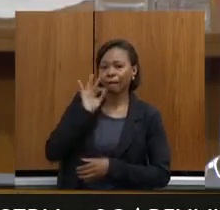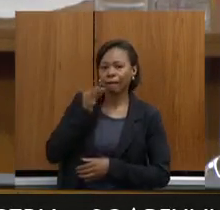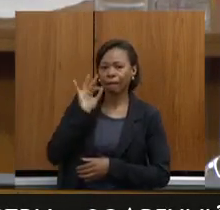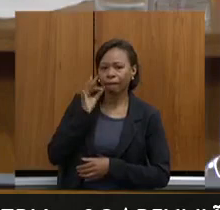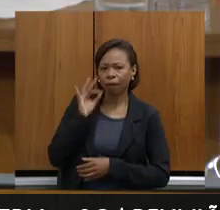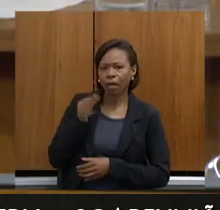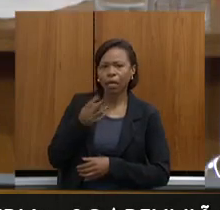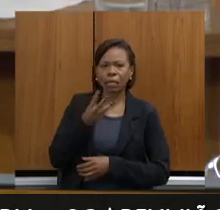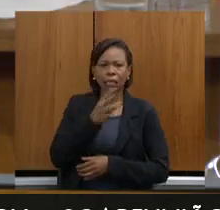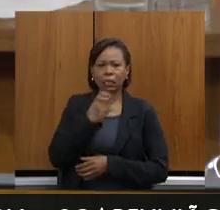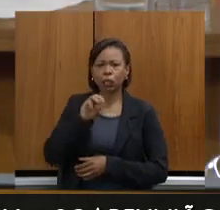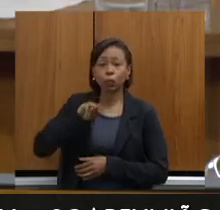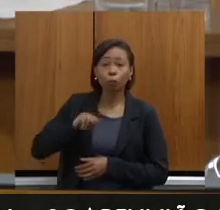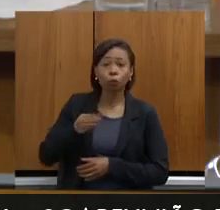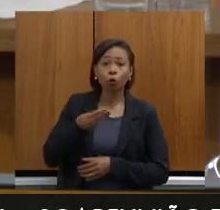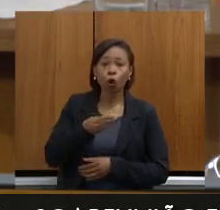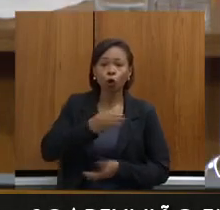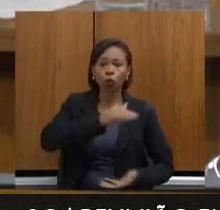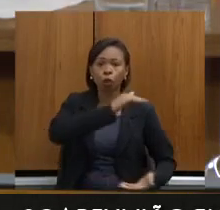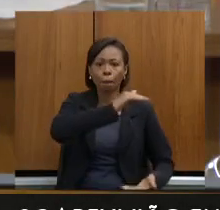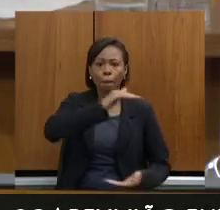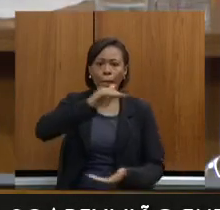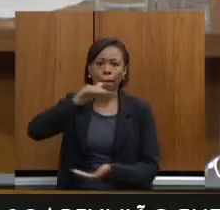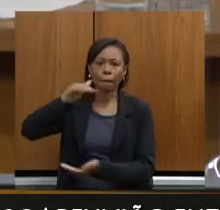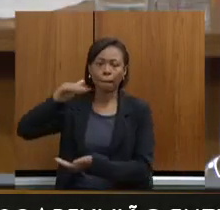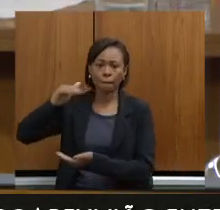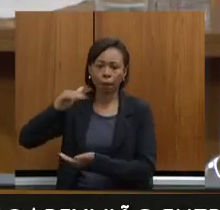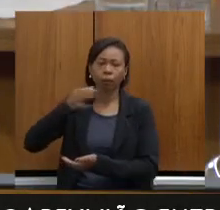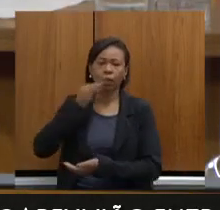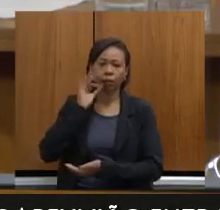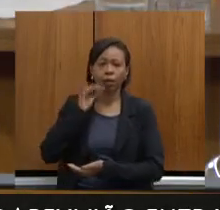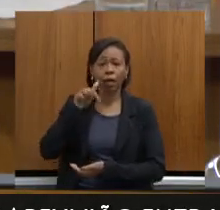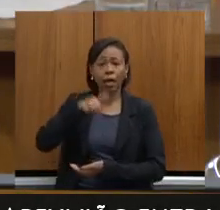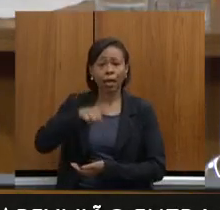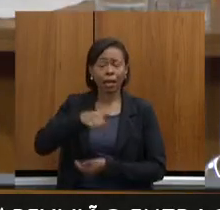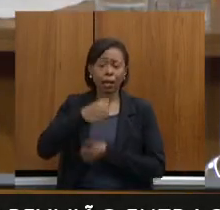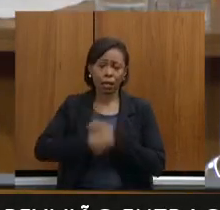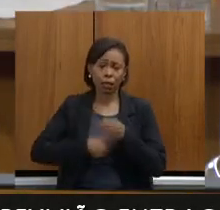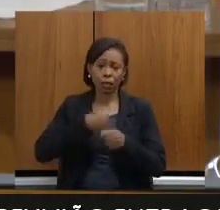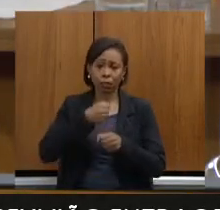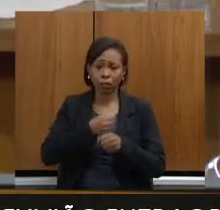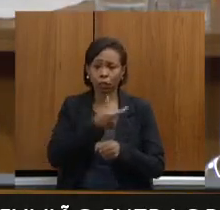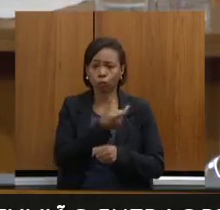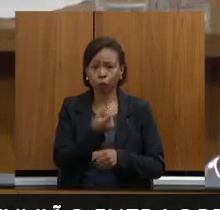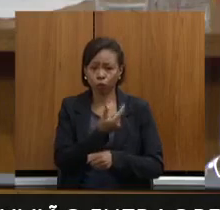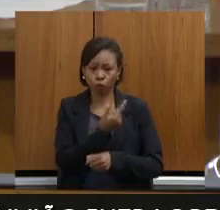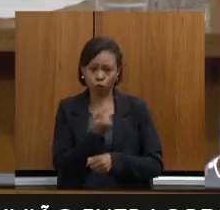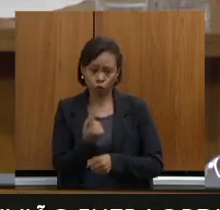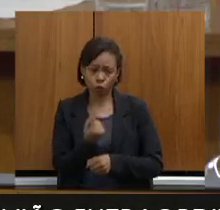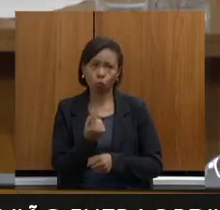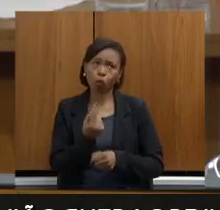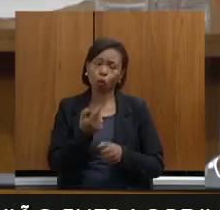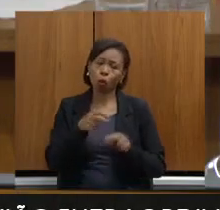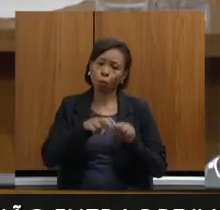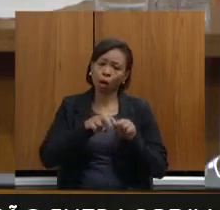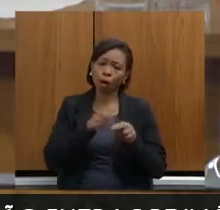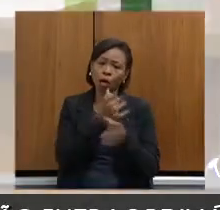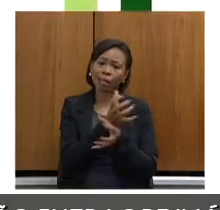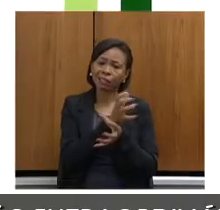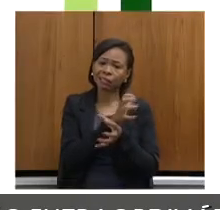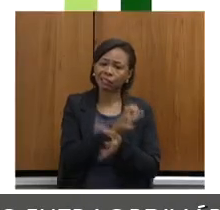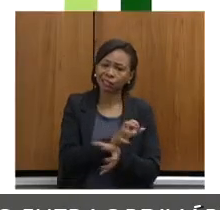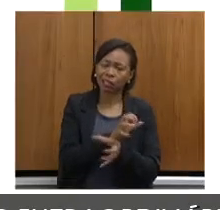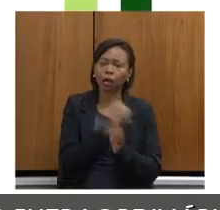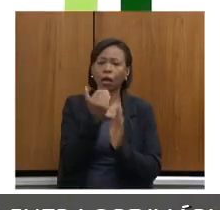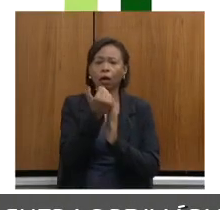de sacas de café e esse ano infelizmente pela seca pela geada também para o próximo ano nós tivemos